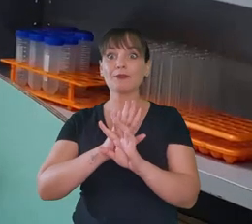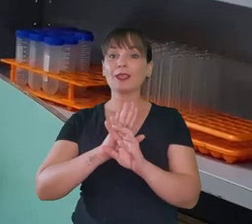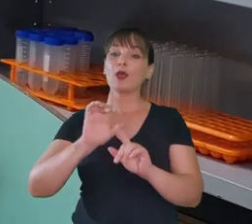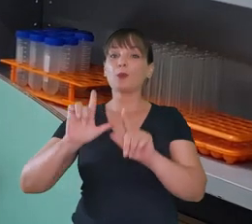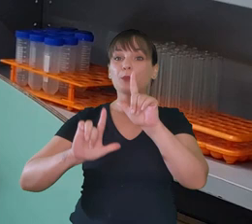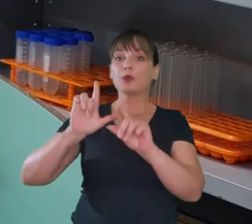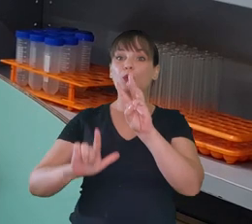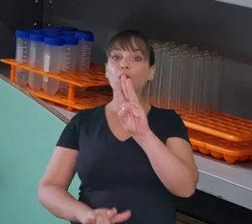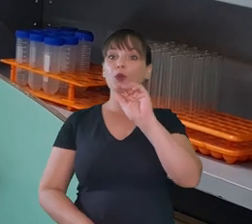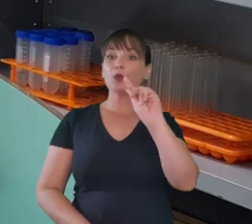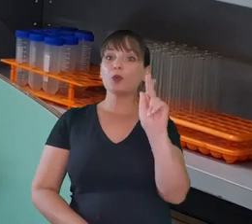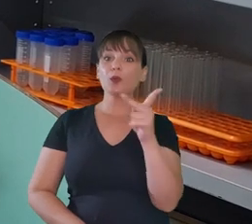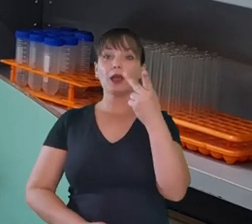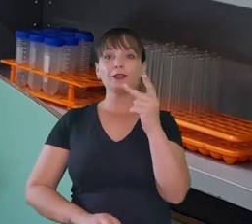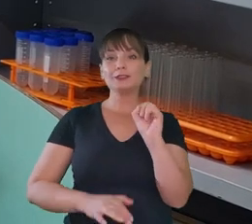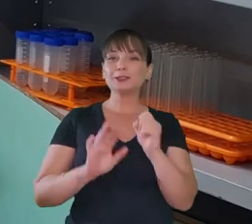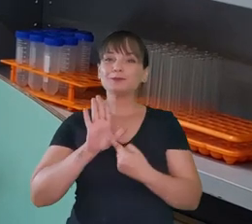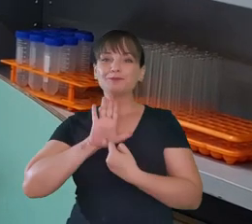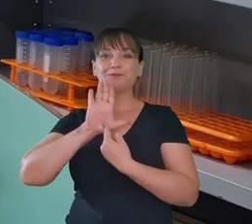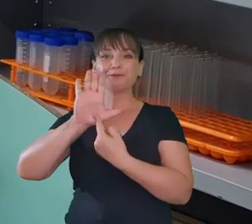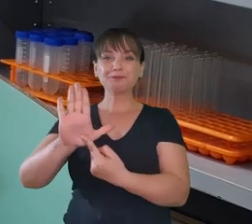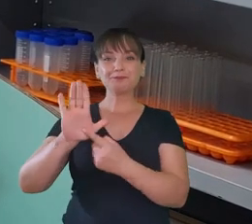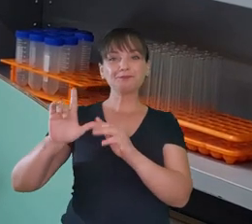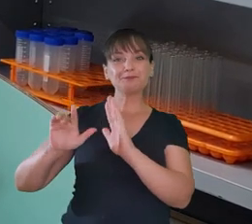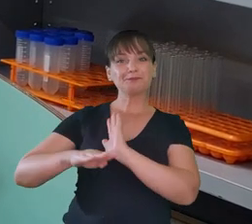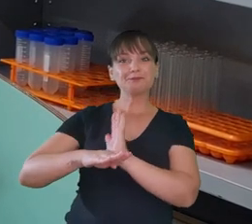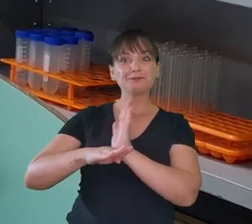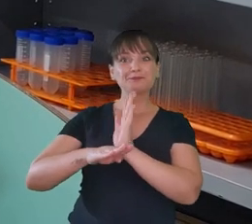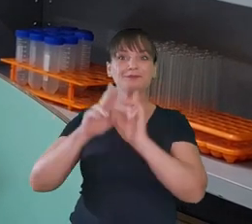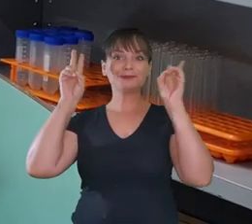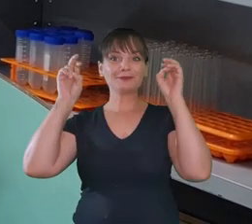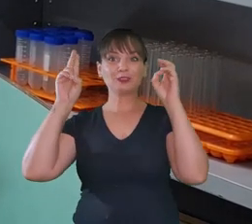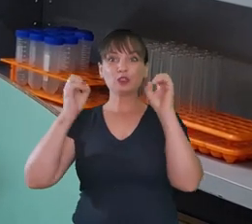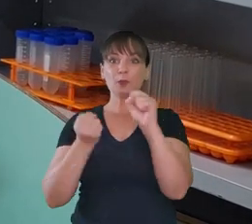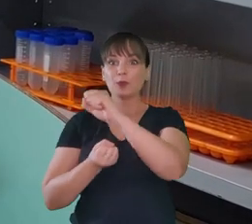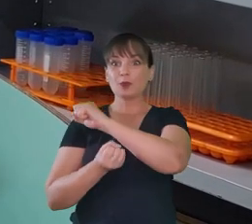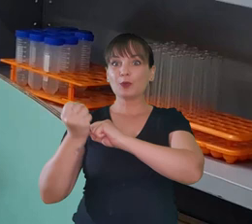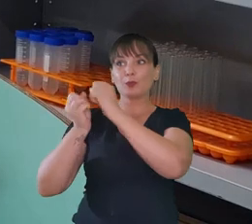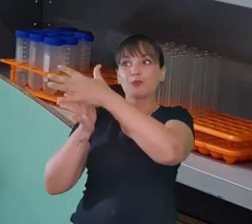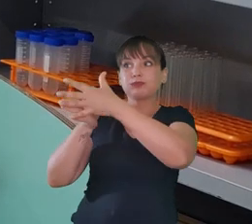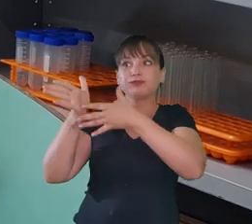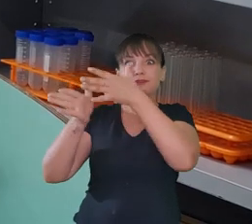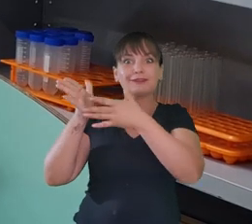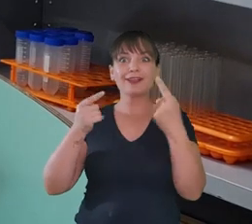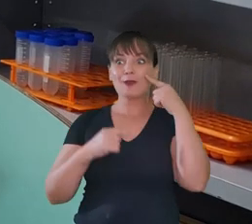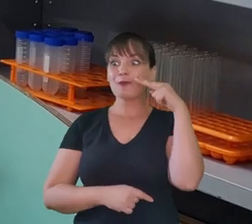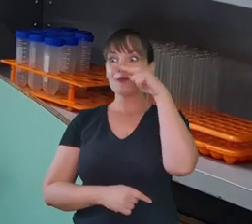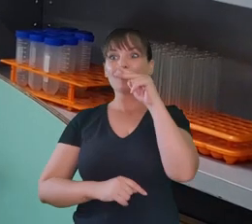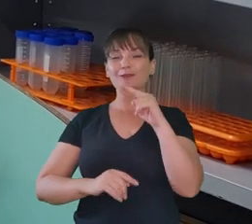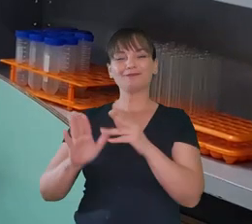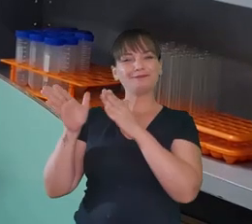O programa WASH reservou um vídeo sensacional falando sobre constelações. Vamos assistir? Até